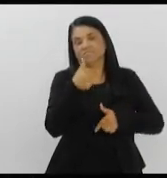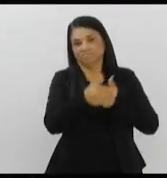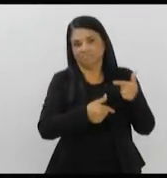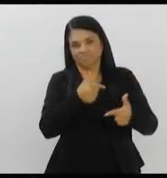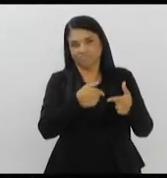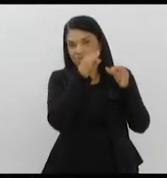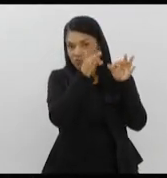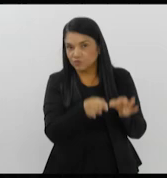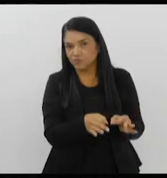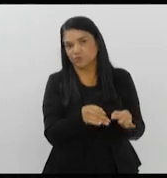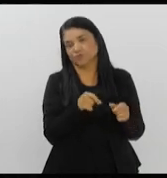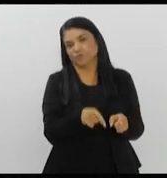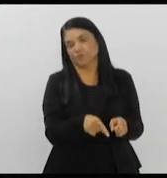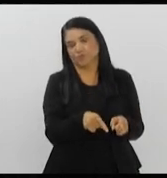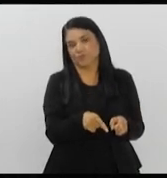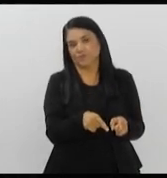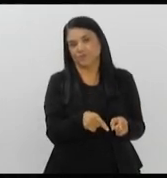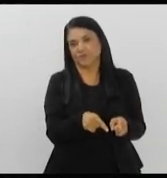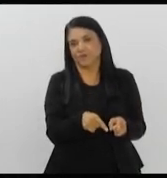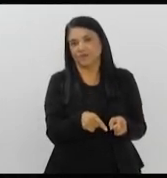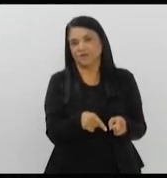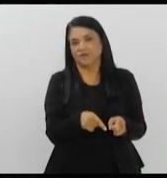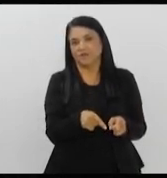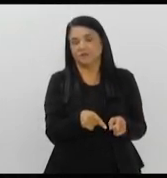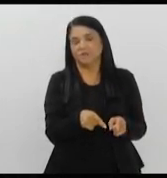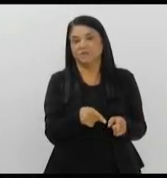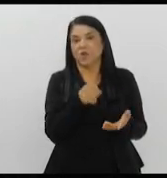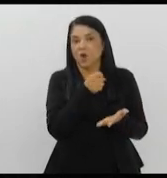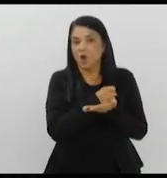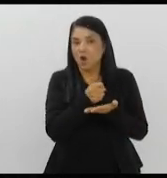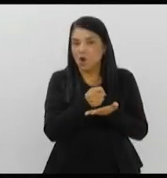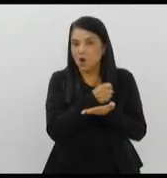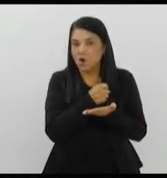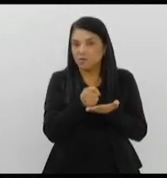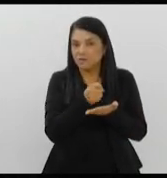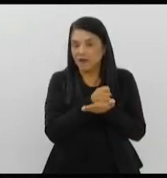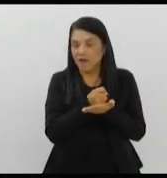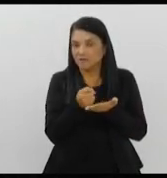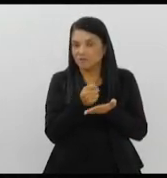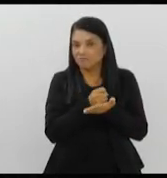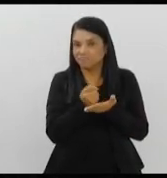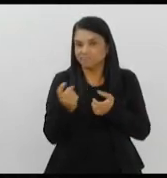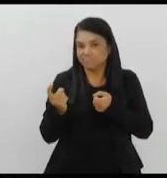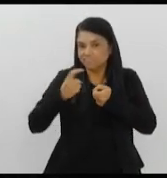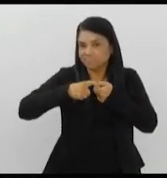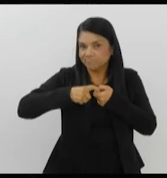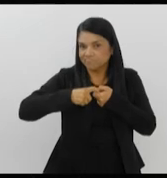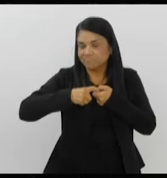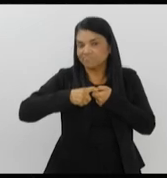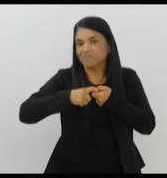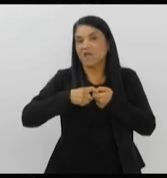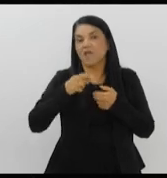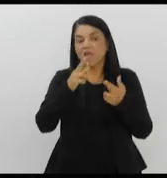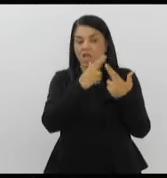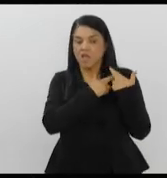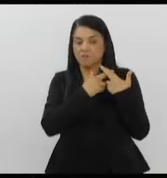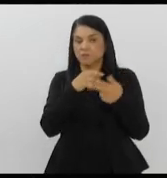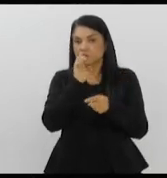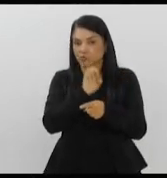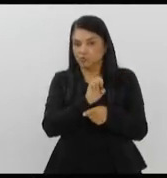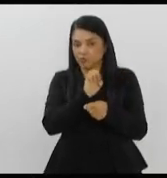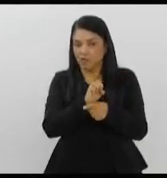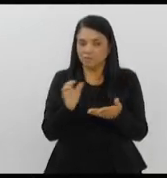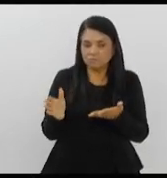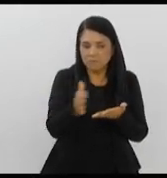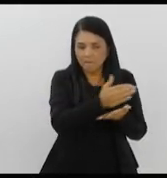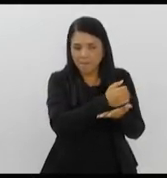Serviço delegado, que é o serviço do Estado, que através de contrato de concessão é responsabilidade nossa fazer esse